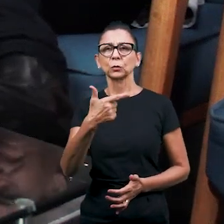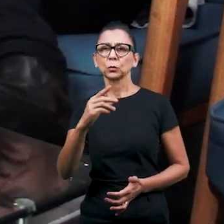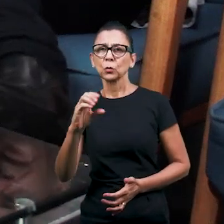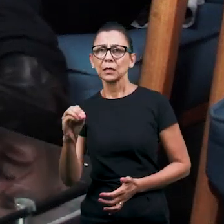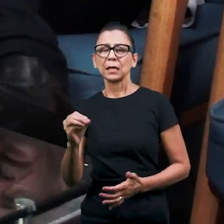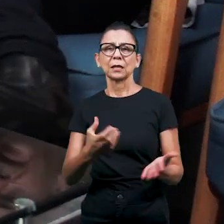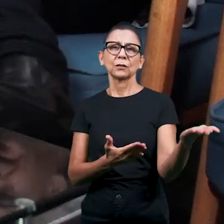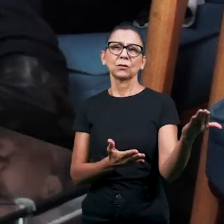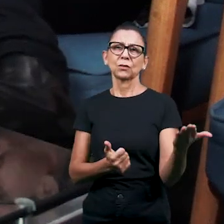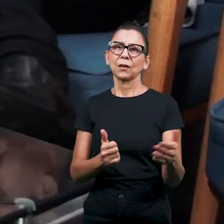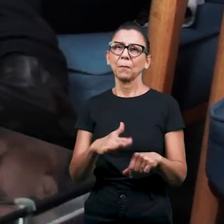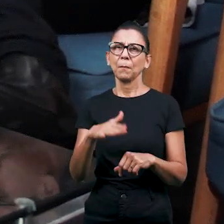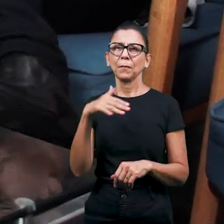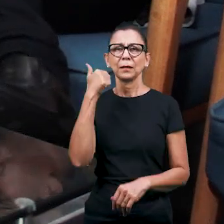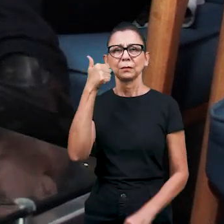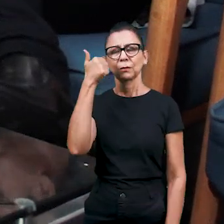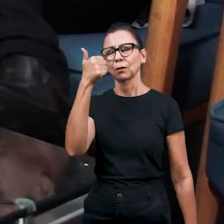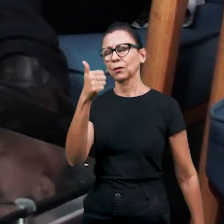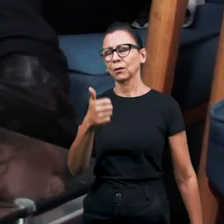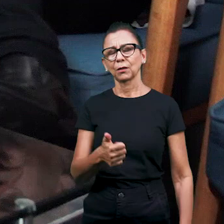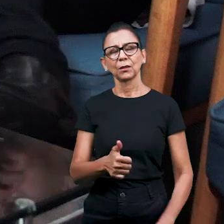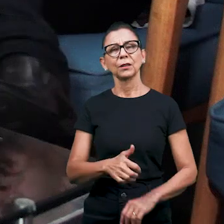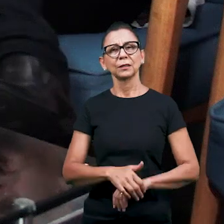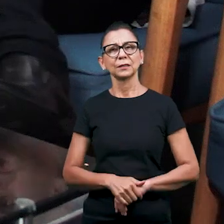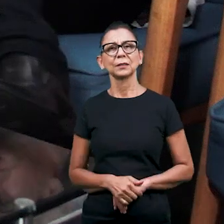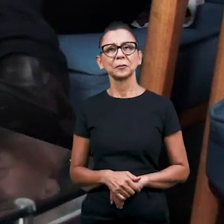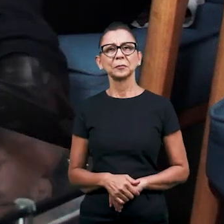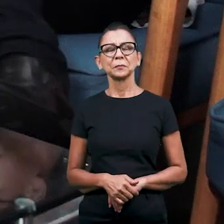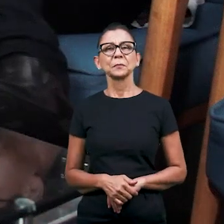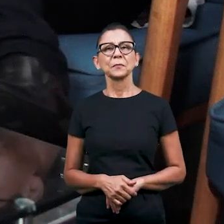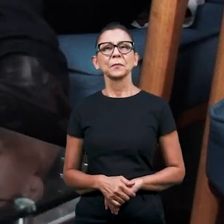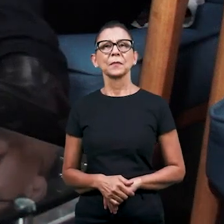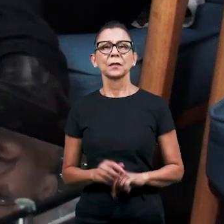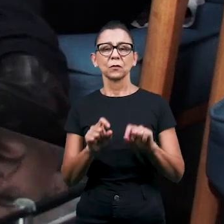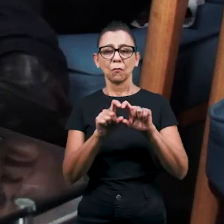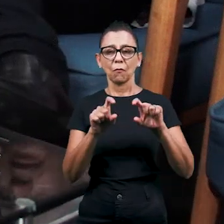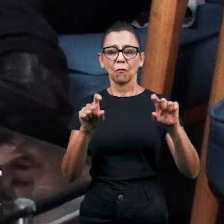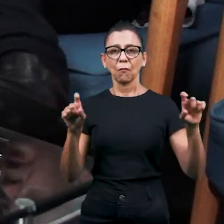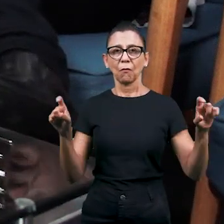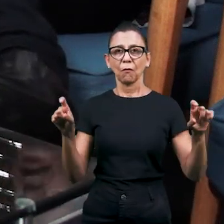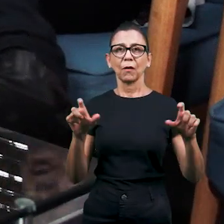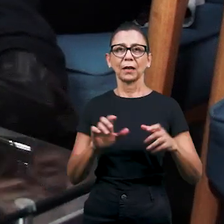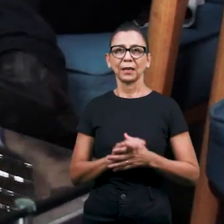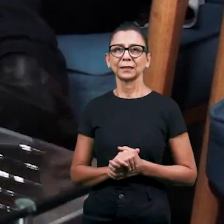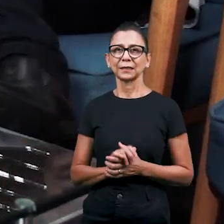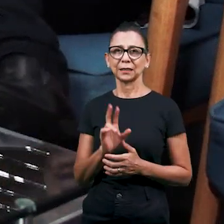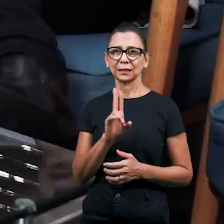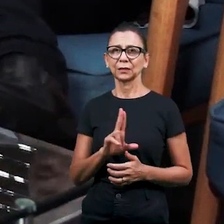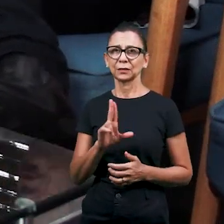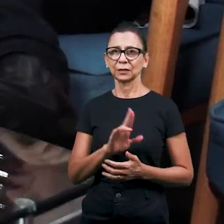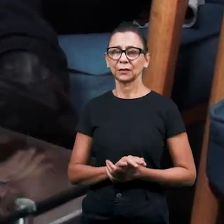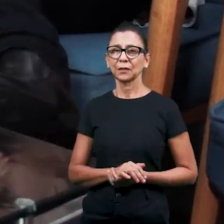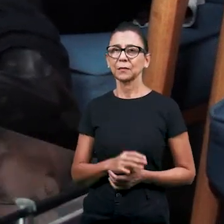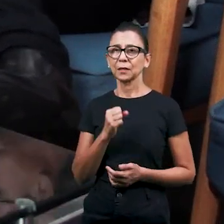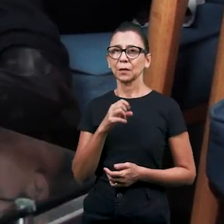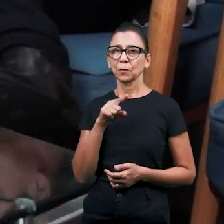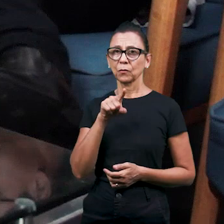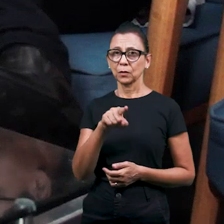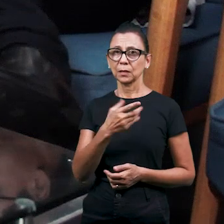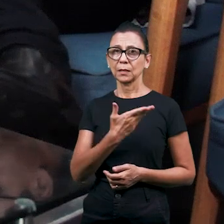Marcelo, eu sou pastor, eu moro no Nordeste, eu moro na região